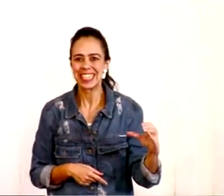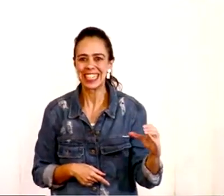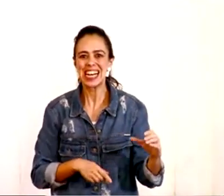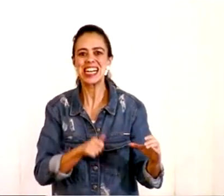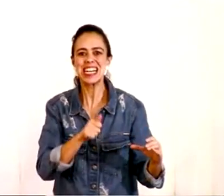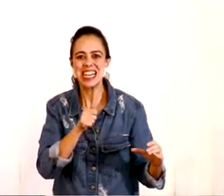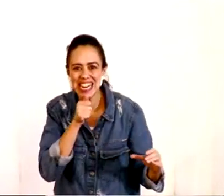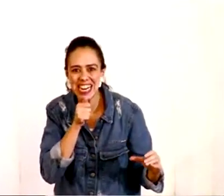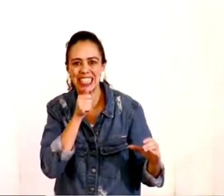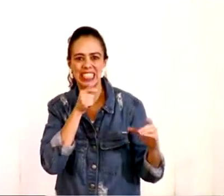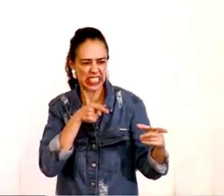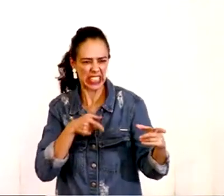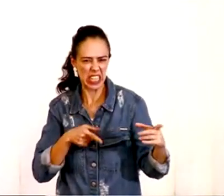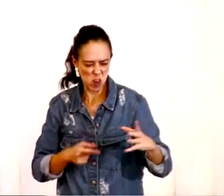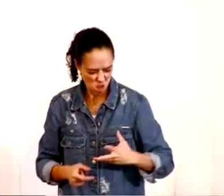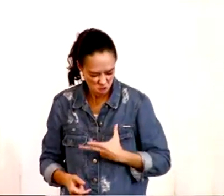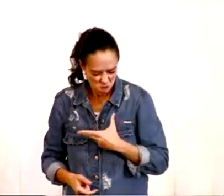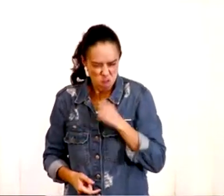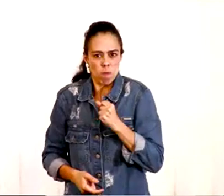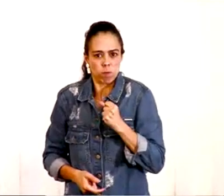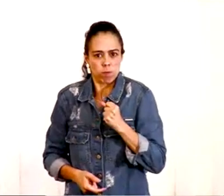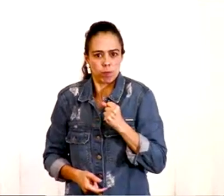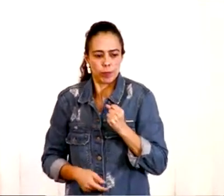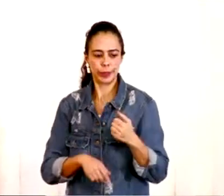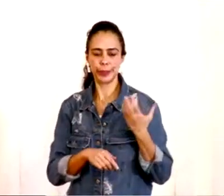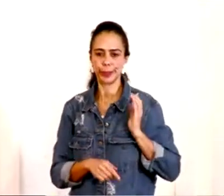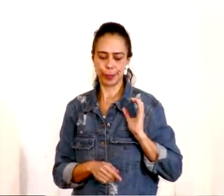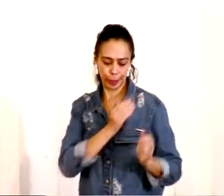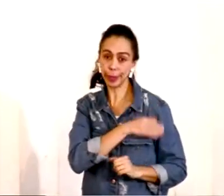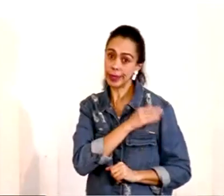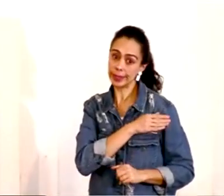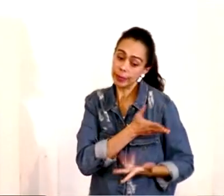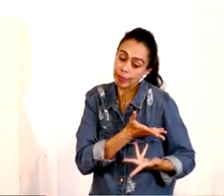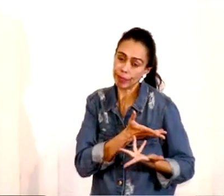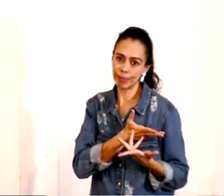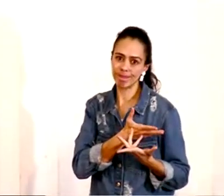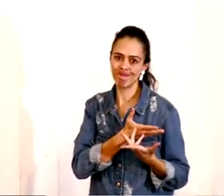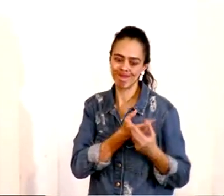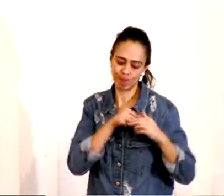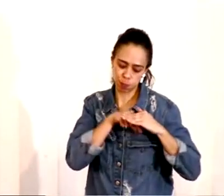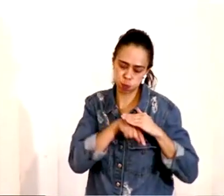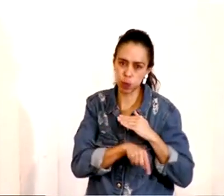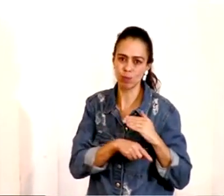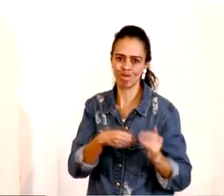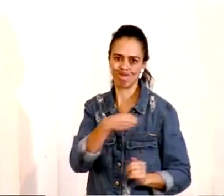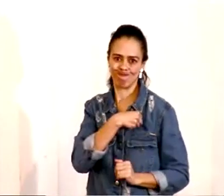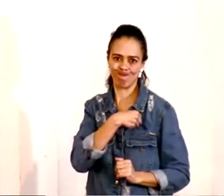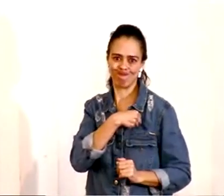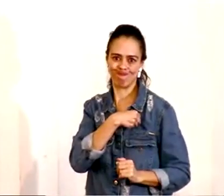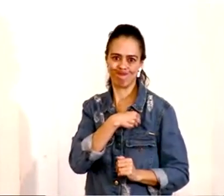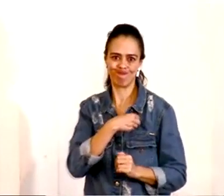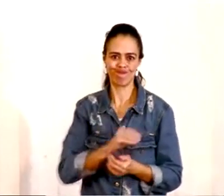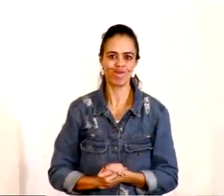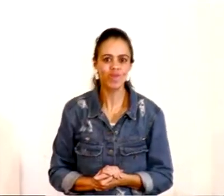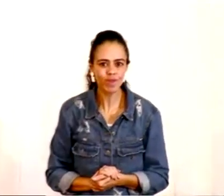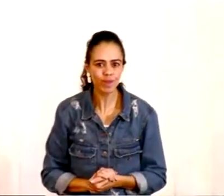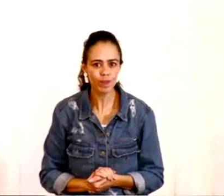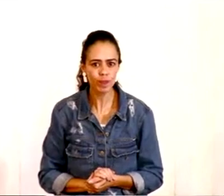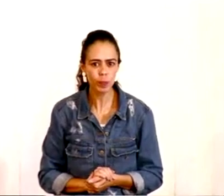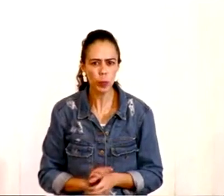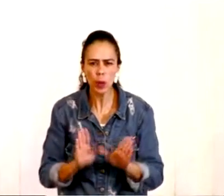dominou sobremaneira. E o ponto alto desse